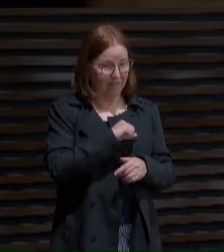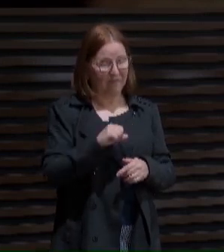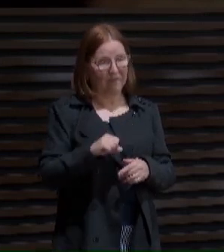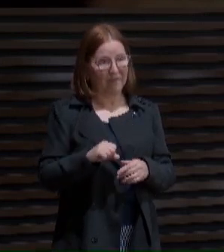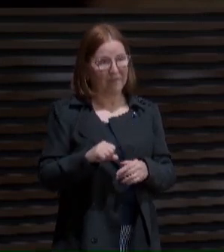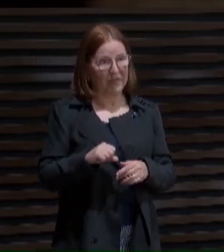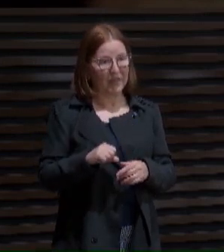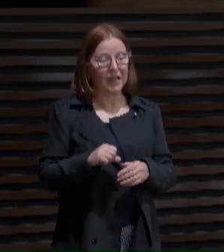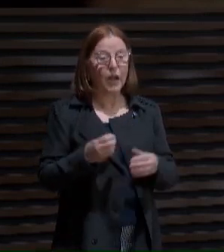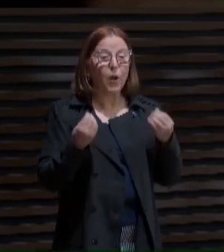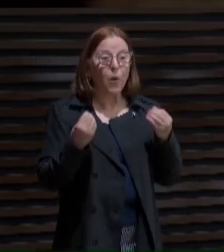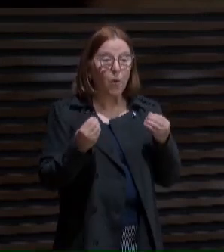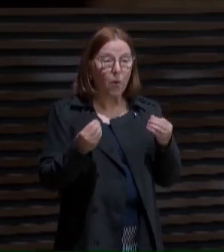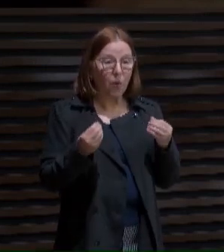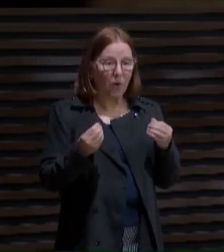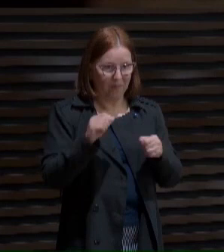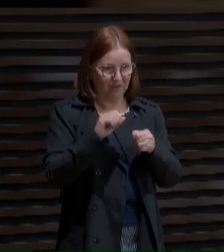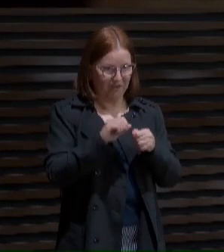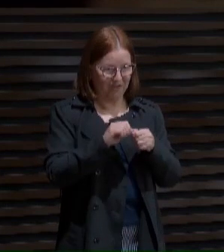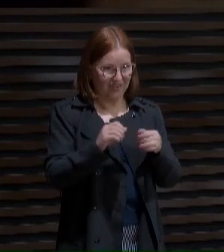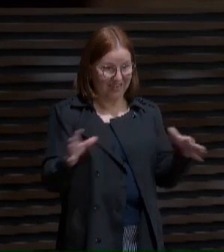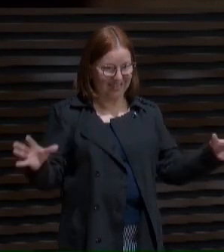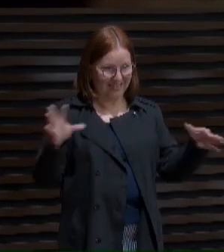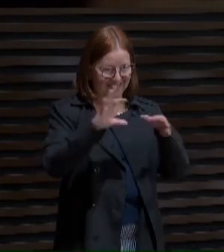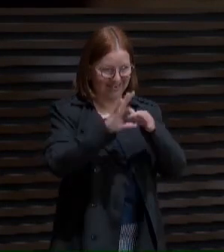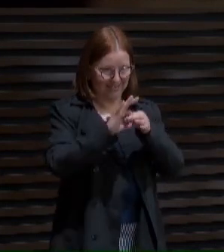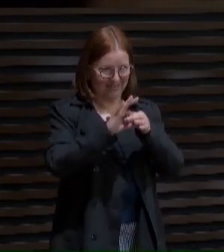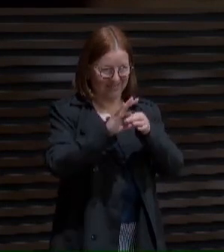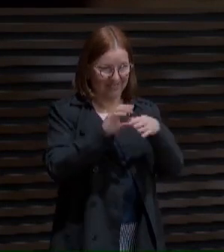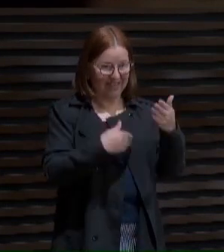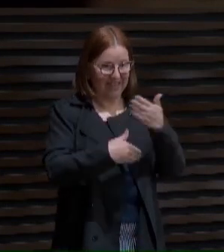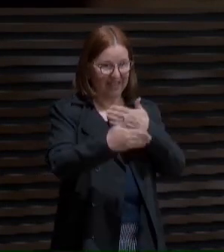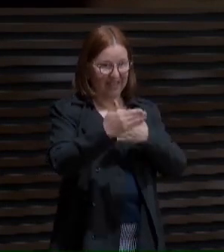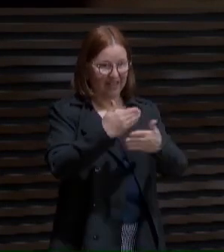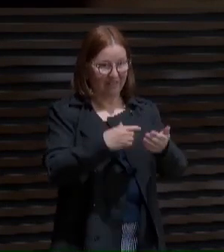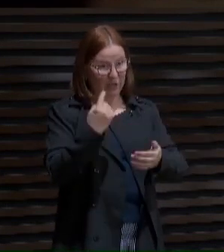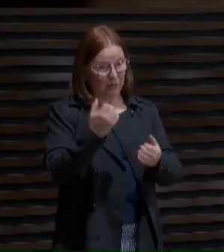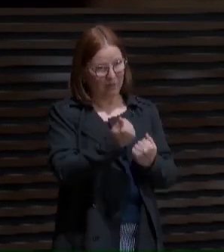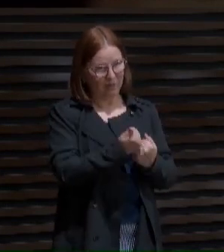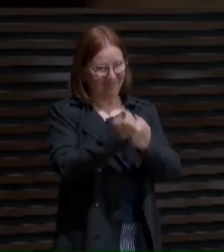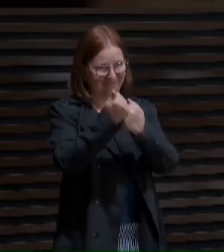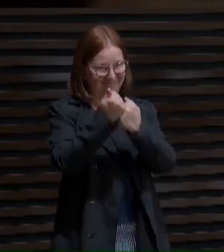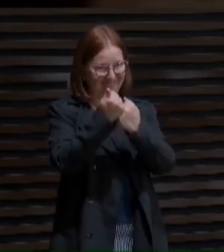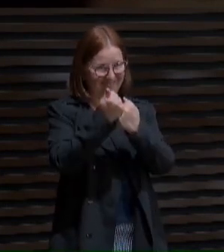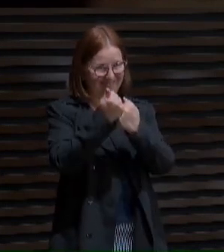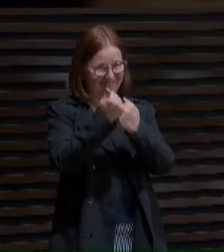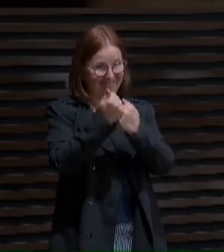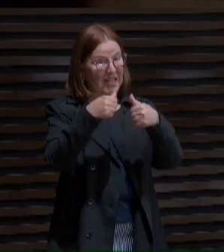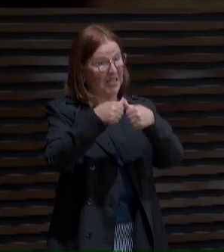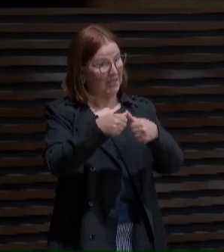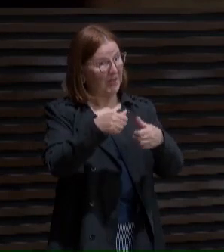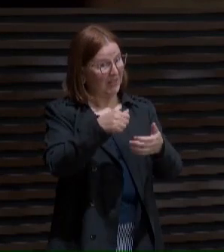Como que é feita a reconciliação? Por meio de um substituto. É isso que está